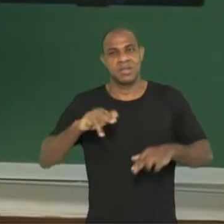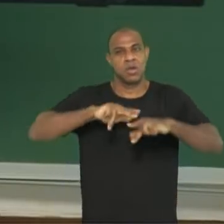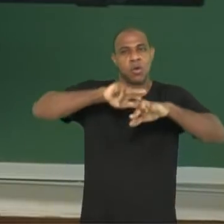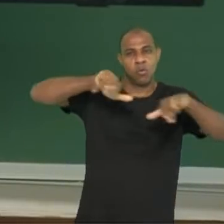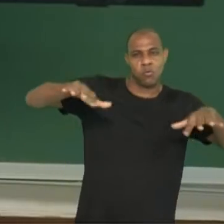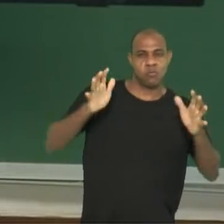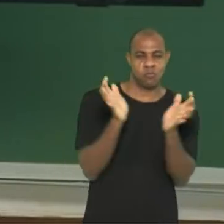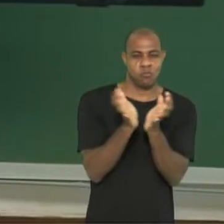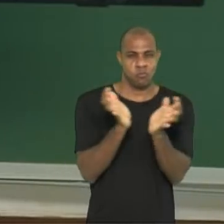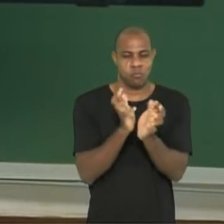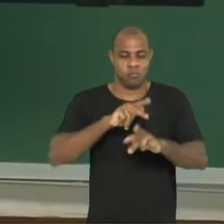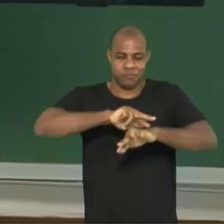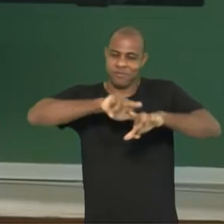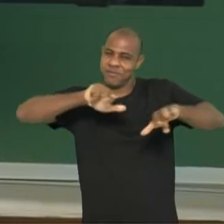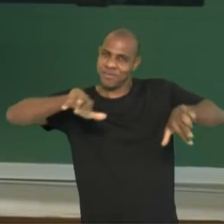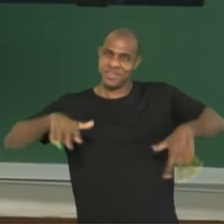diversificado.